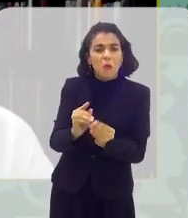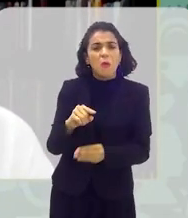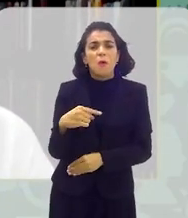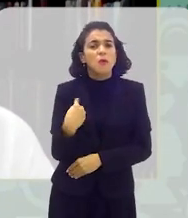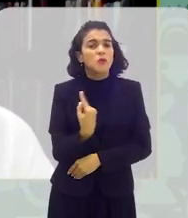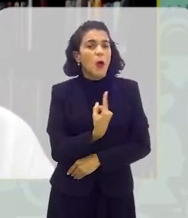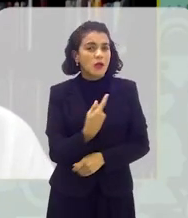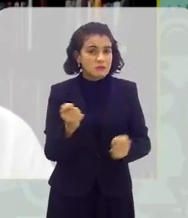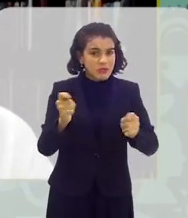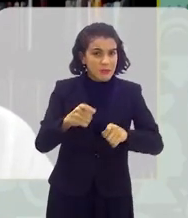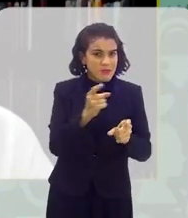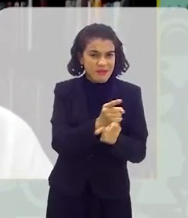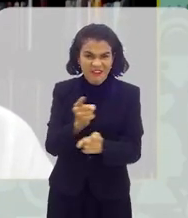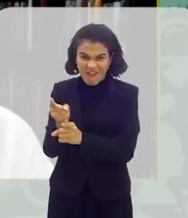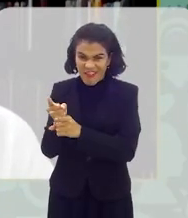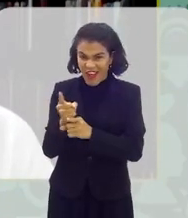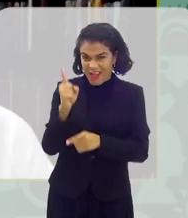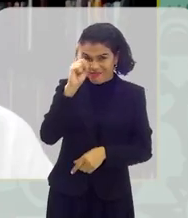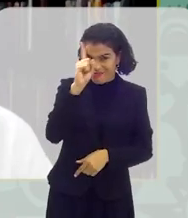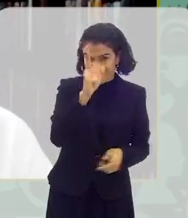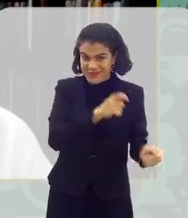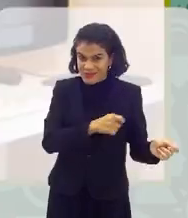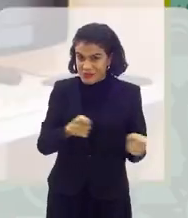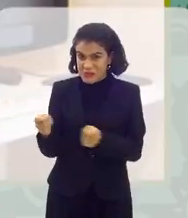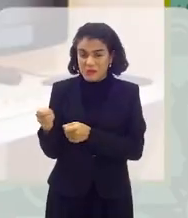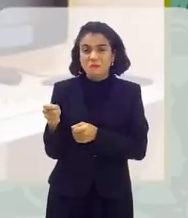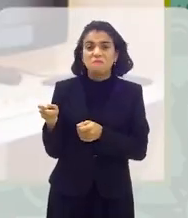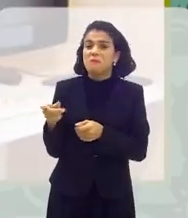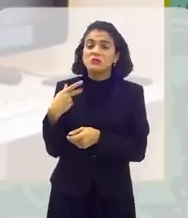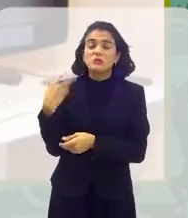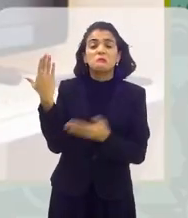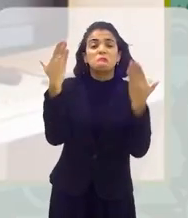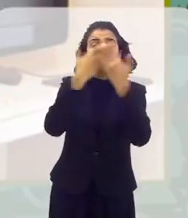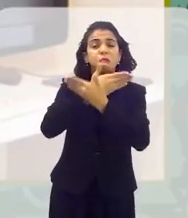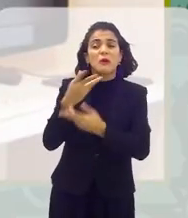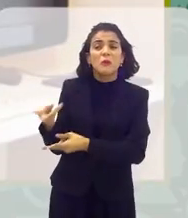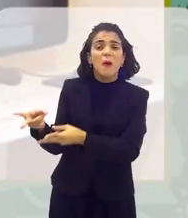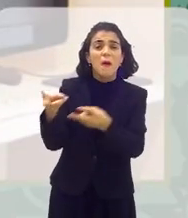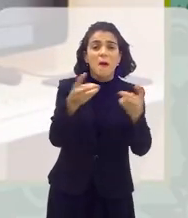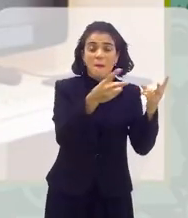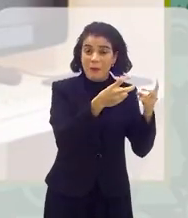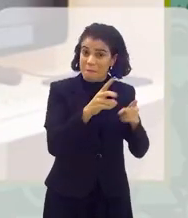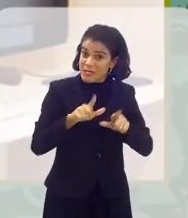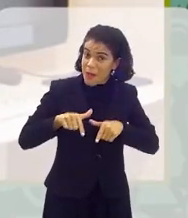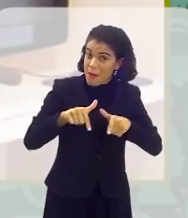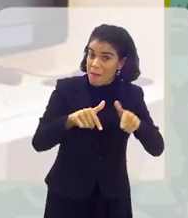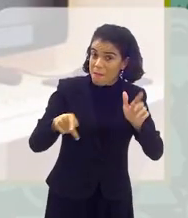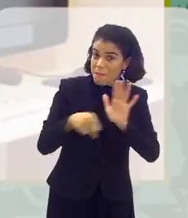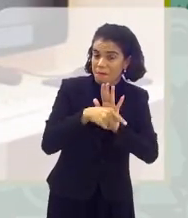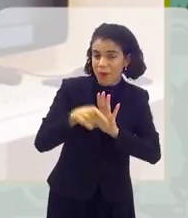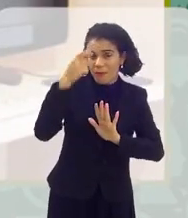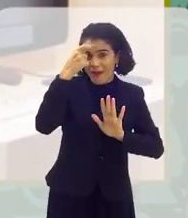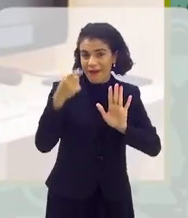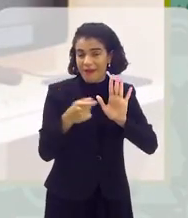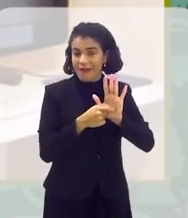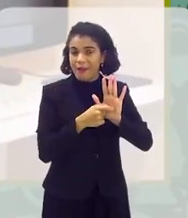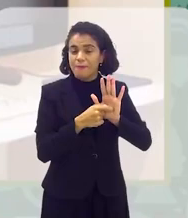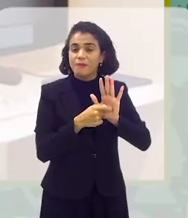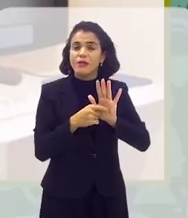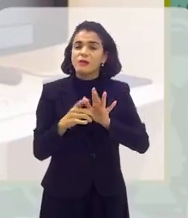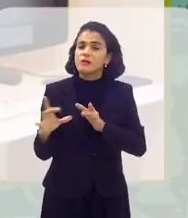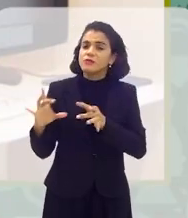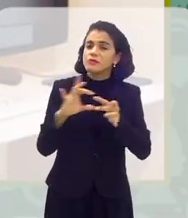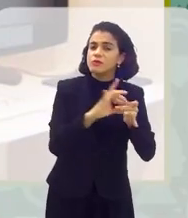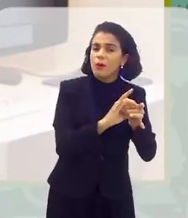o que que a gente pode usar identificar no nosso dia a dia que às vezes passa despercebido mas é uma ação da Inteligência Artificial e